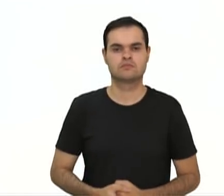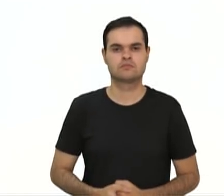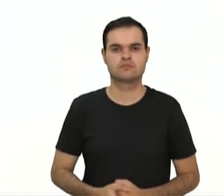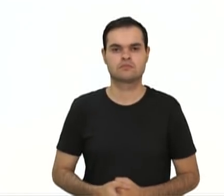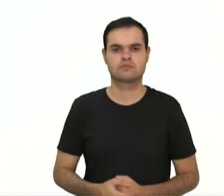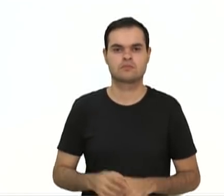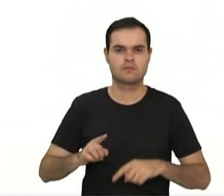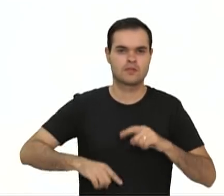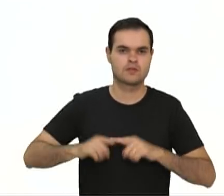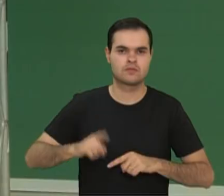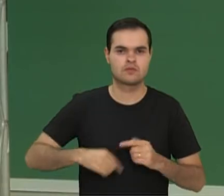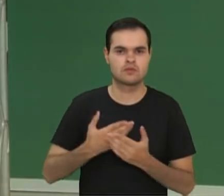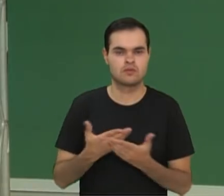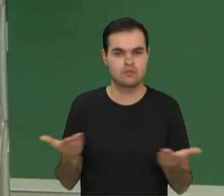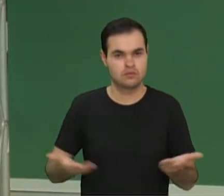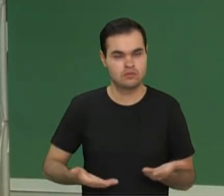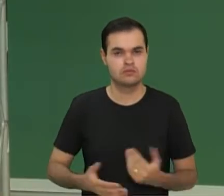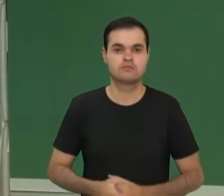material da aula de hoje.